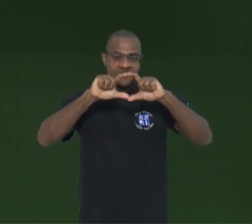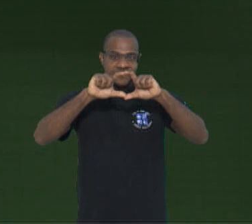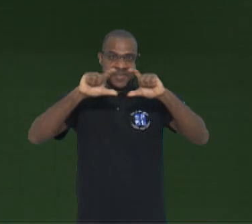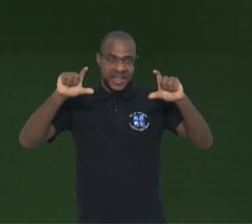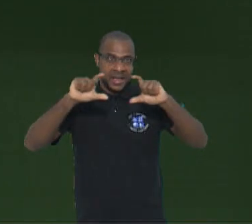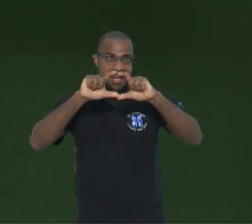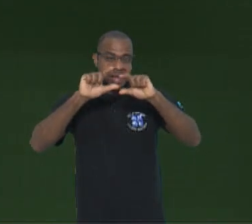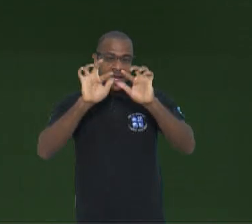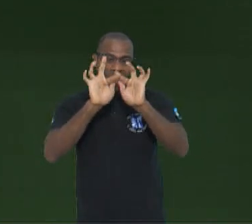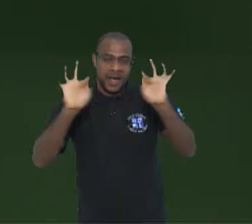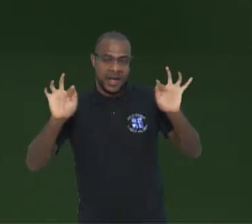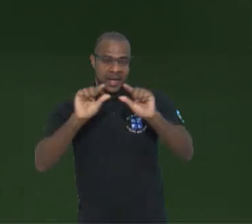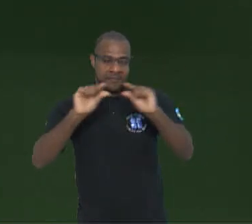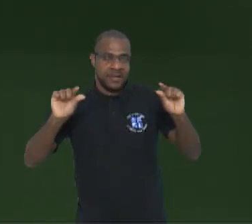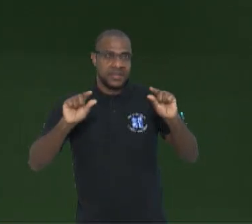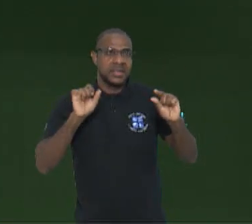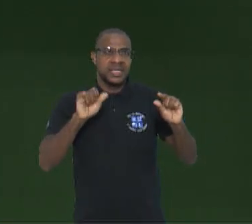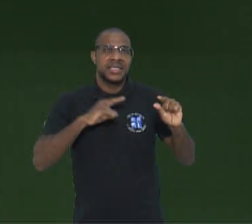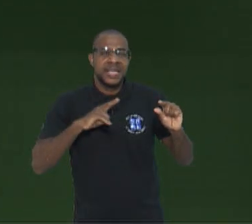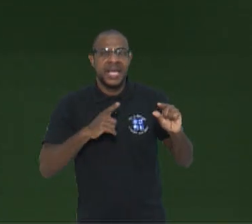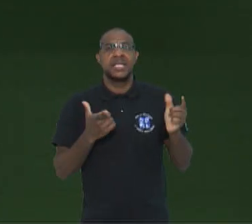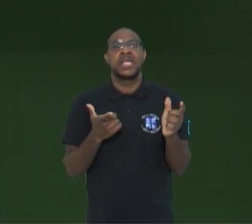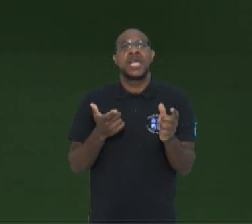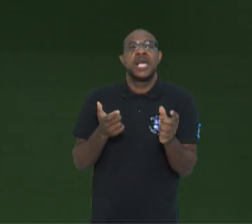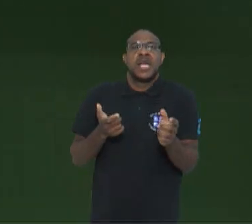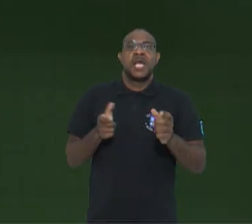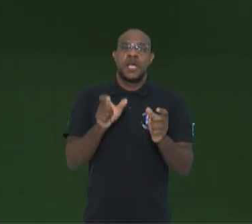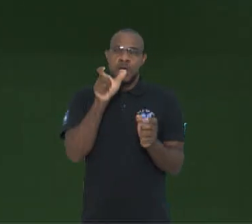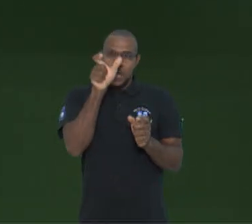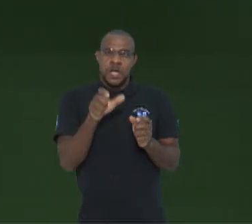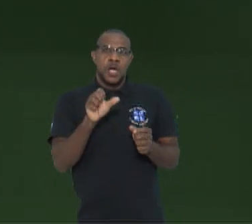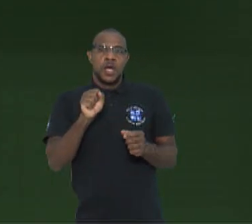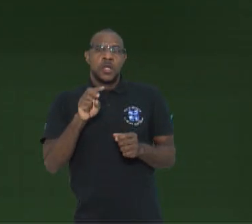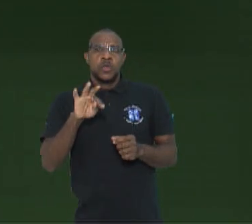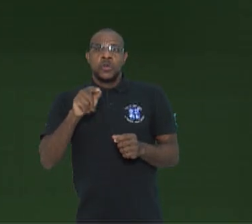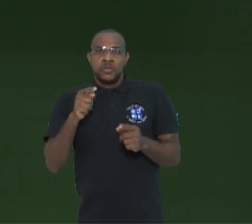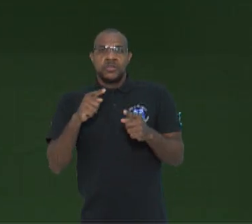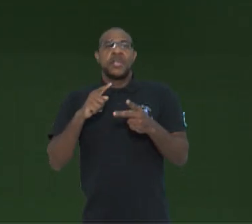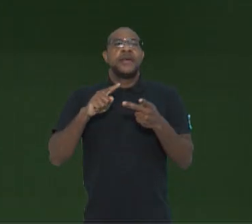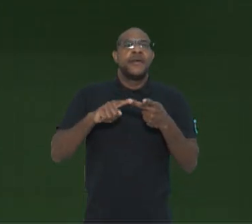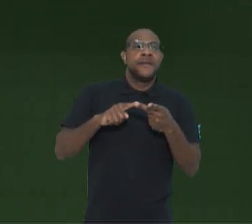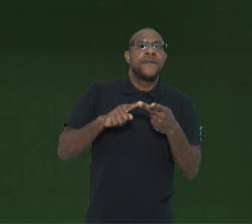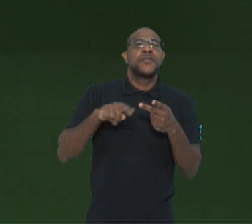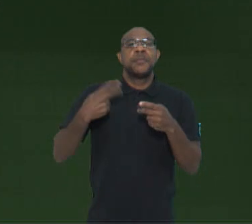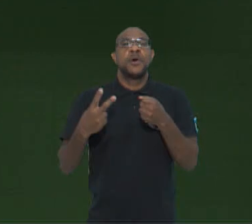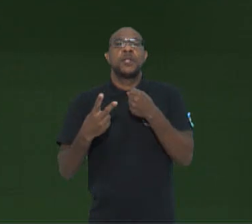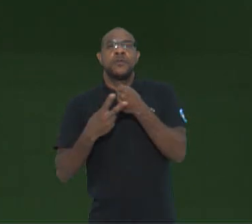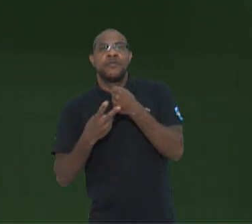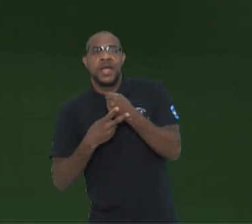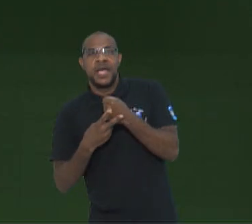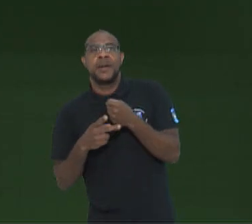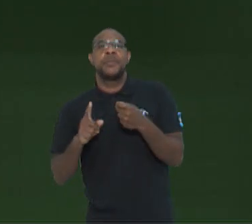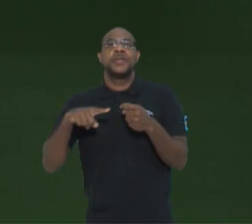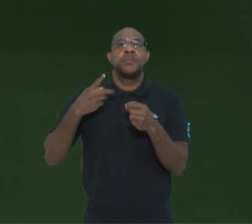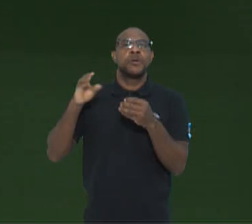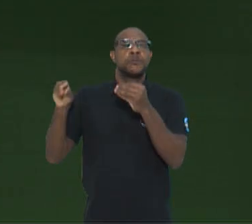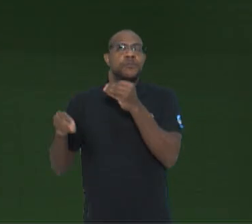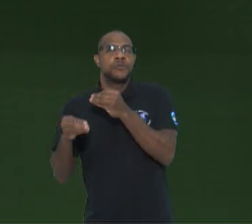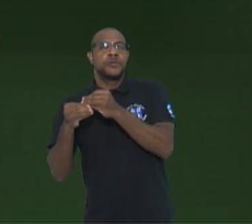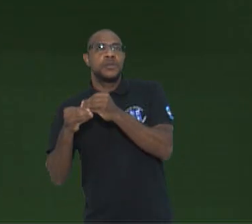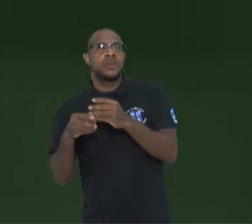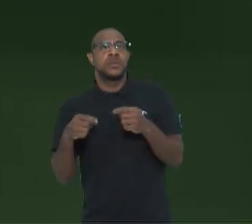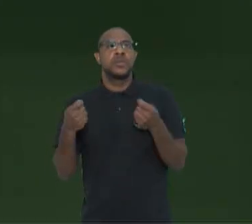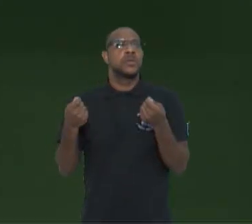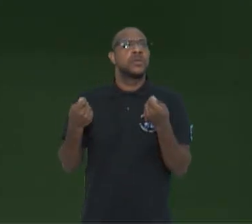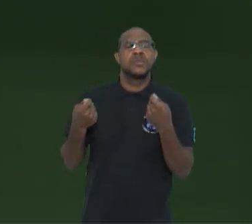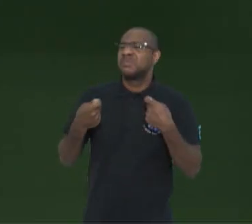tenho primeiro o sujeito, depois o verbo, depois o predicado, né? Depois os adjuntos, eu não